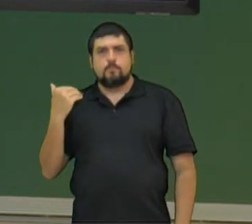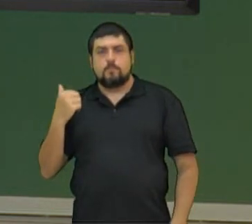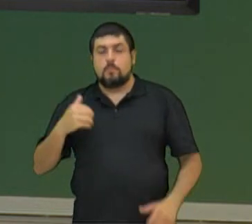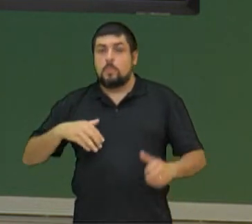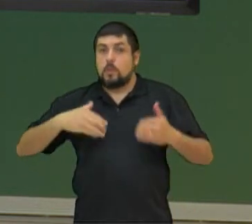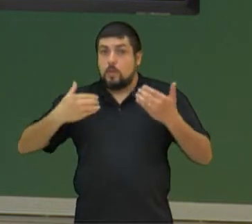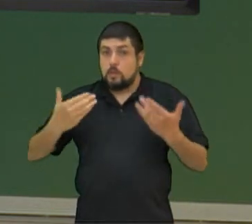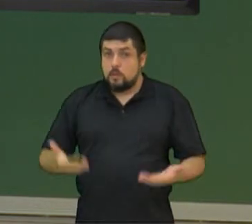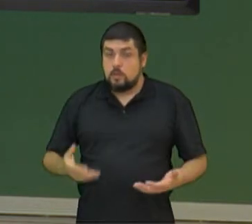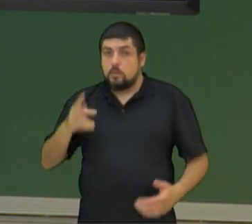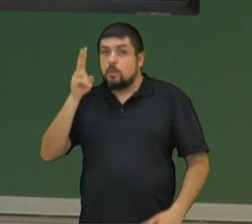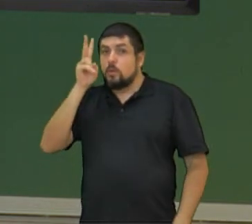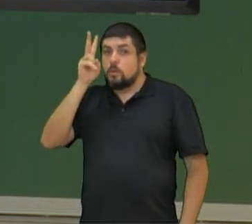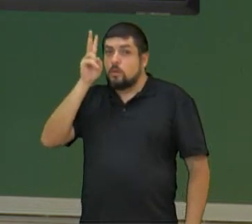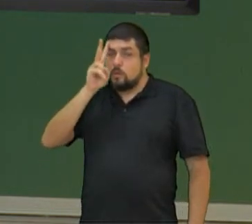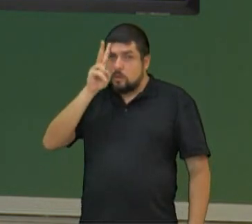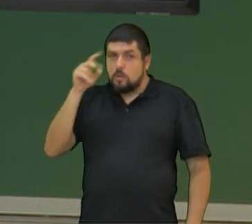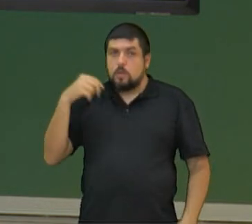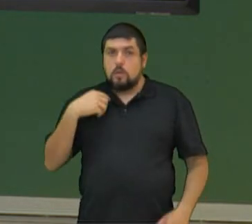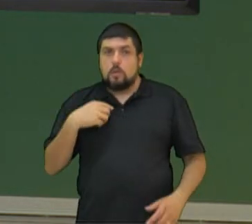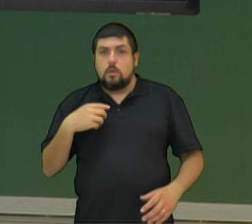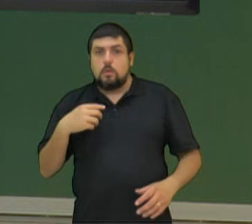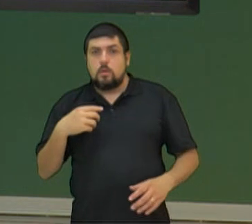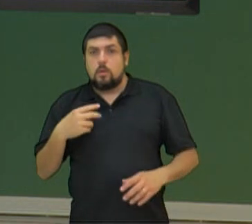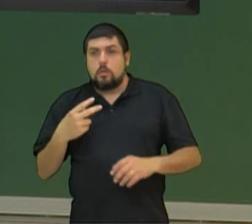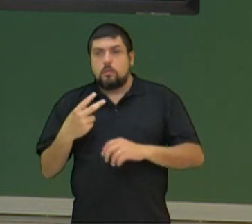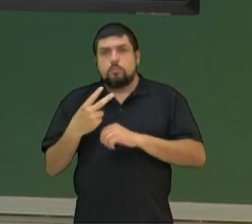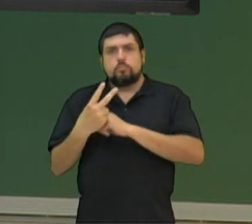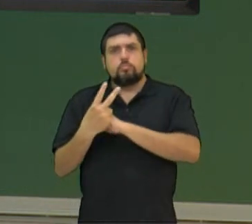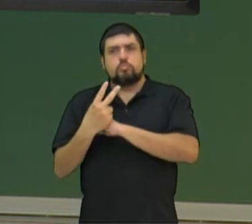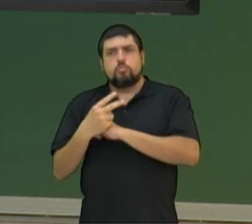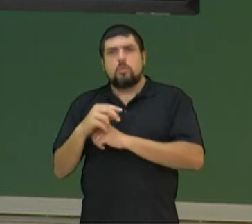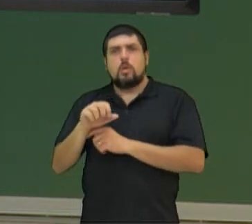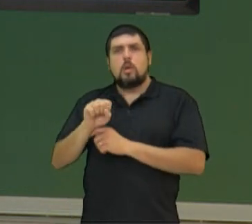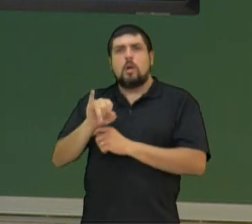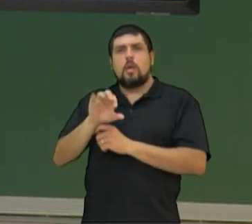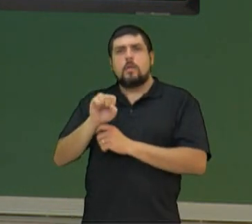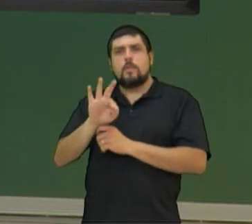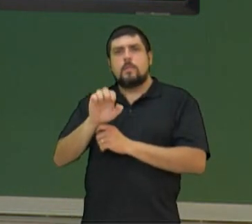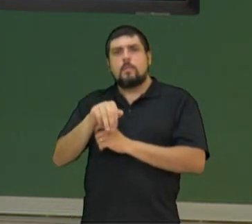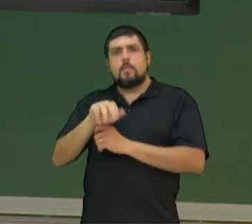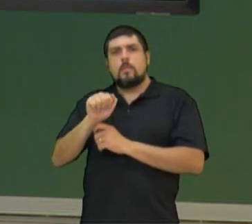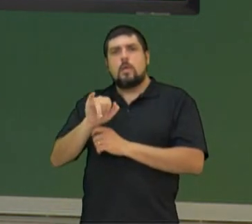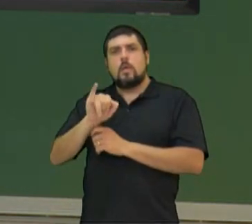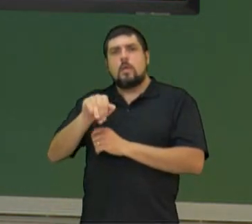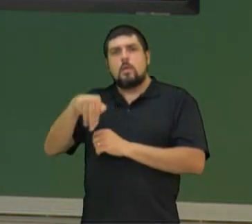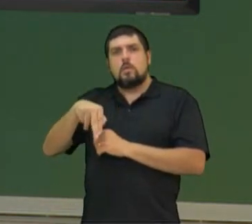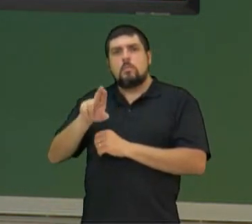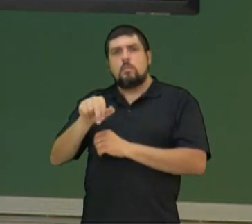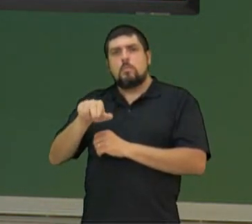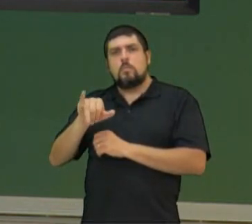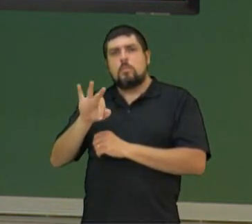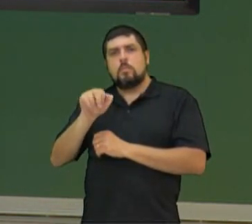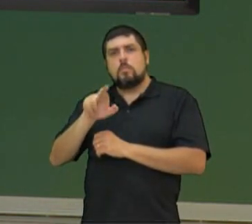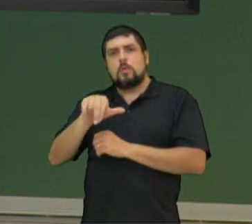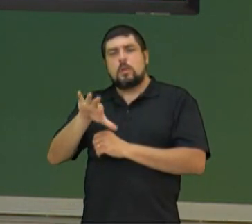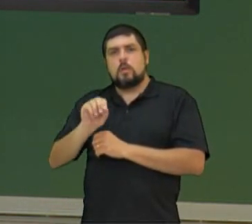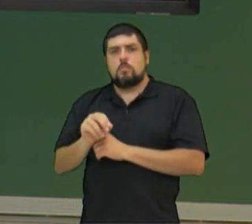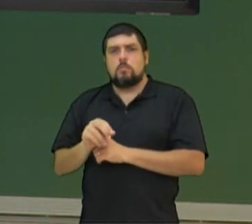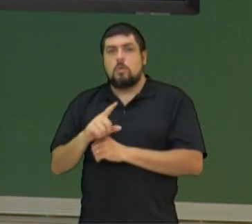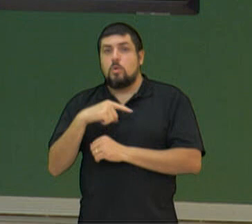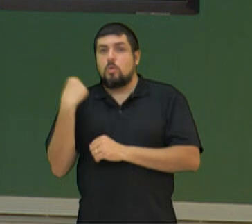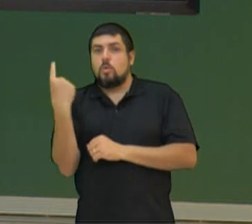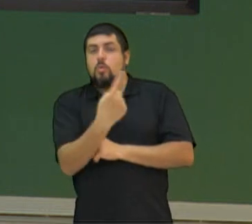lembrando, o sistema imunitário, ele nos defende diariamente. Todos os dias a gente está exposto a bactérias, a